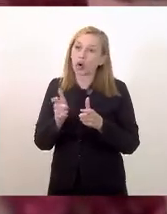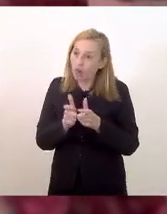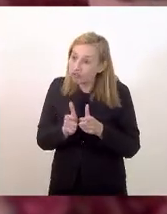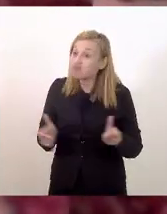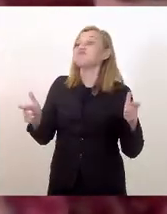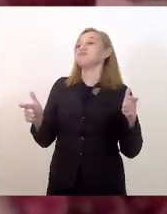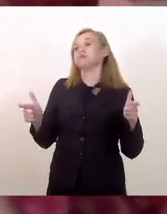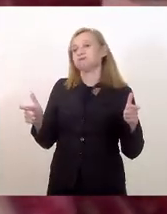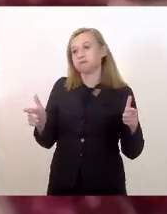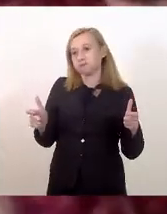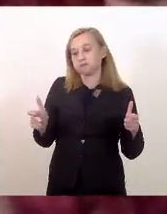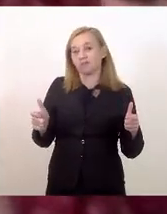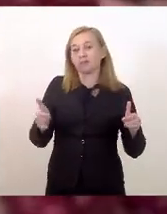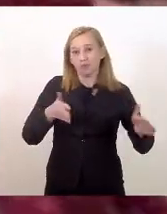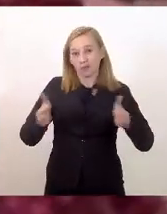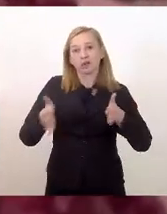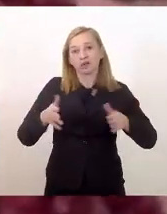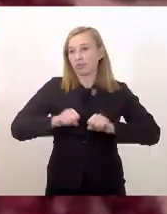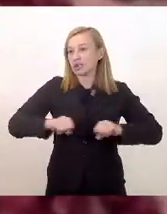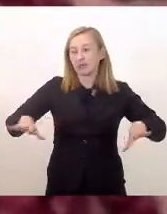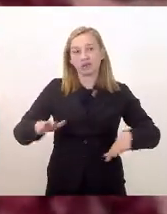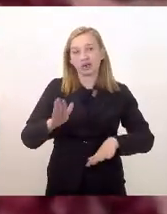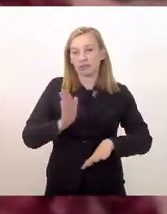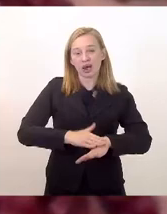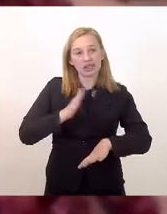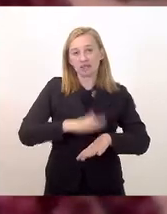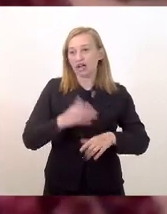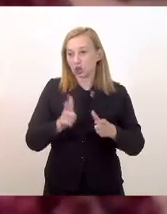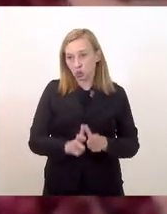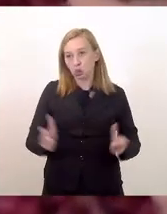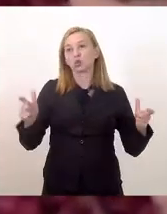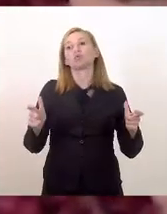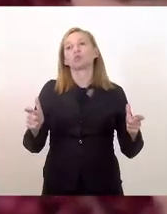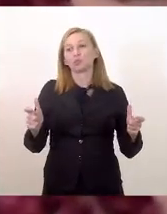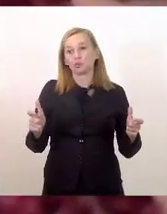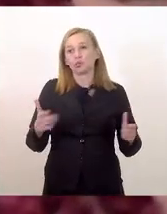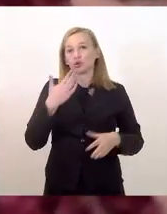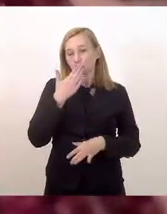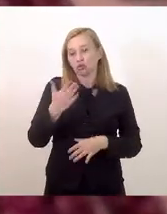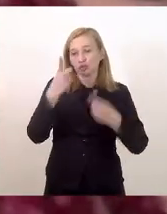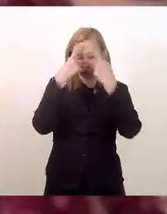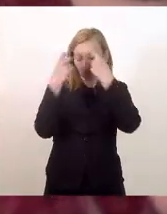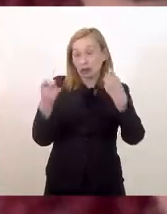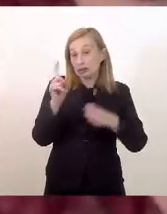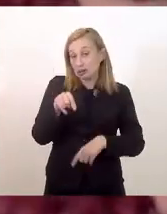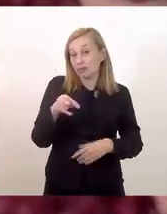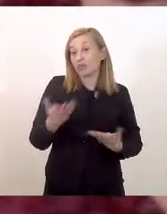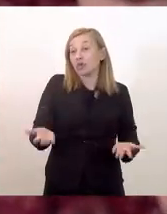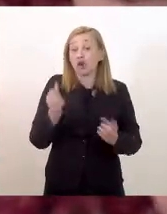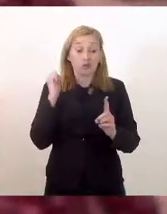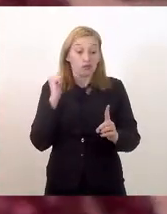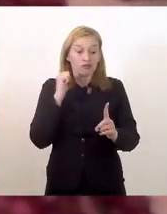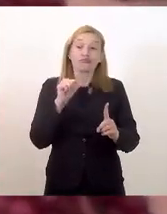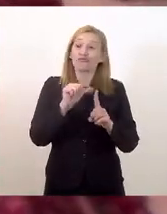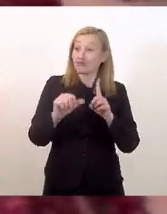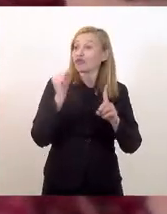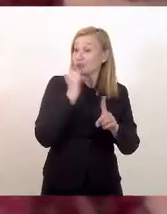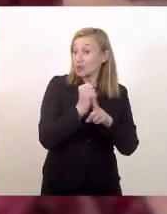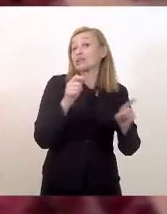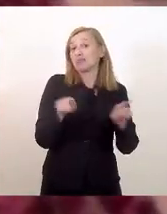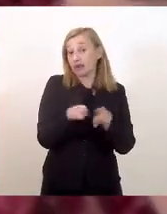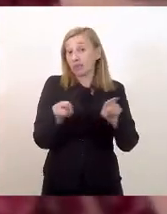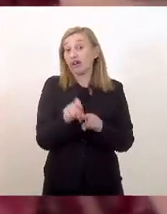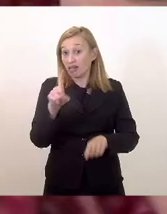pandêmico agravou ainda mais esse tipo de violência, né? E o feminicídio, consequentemente.